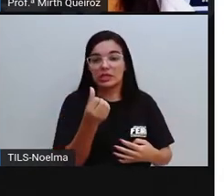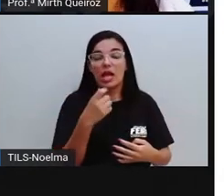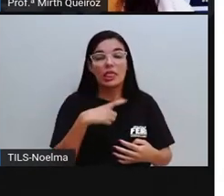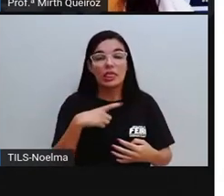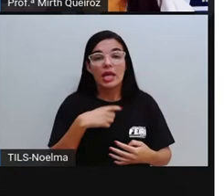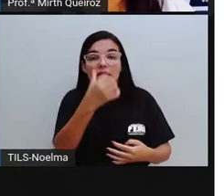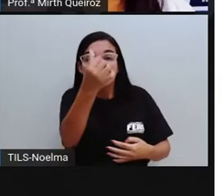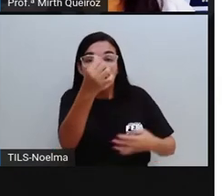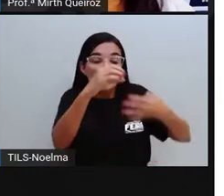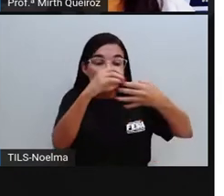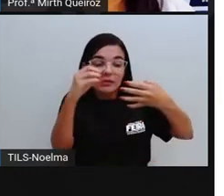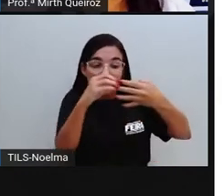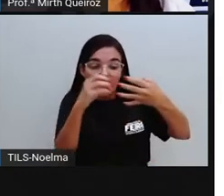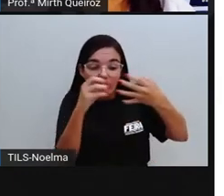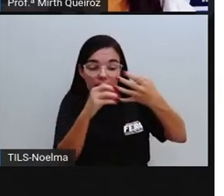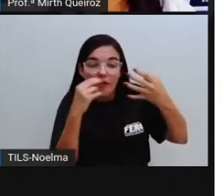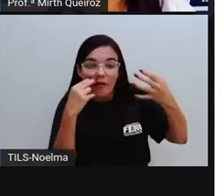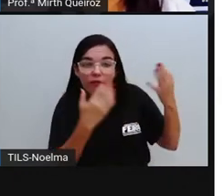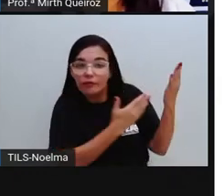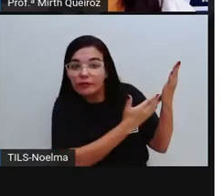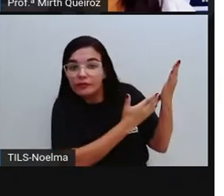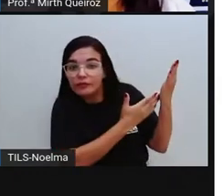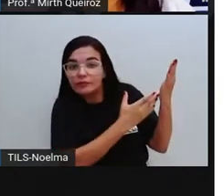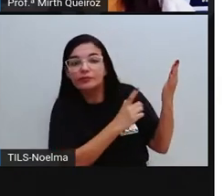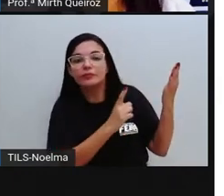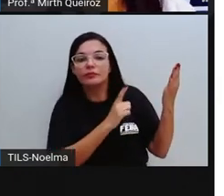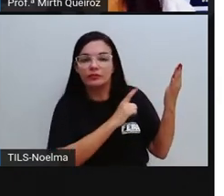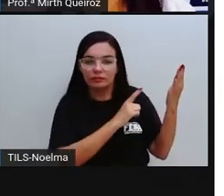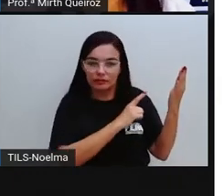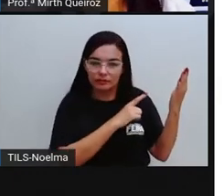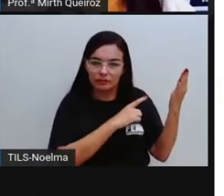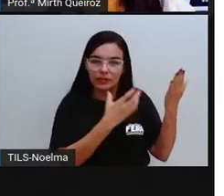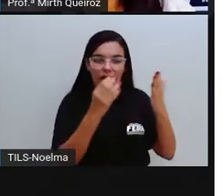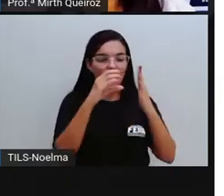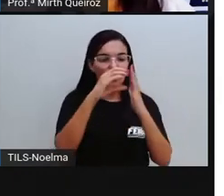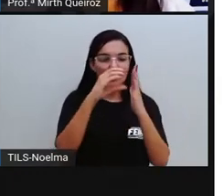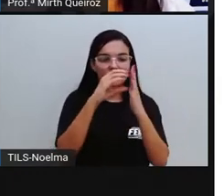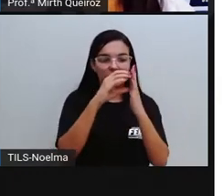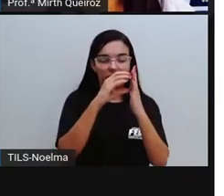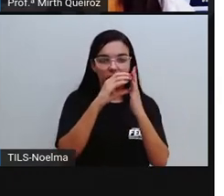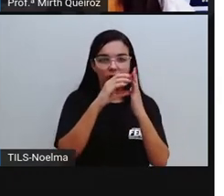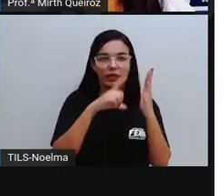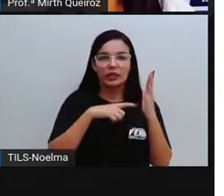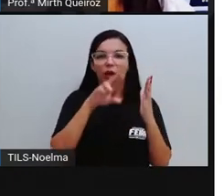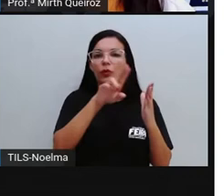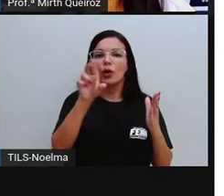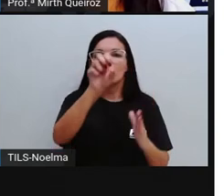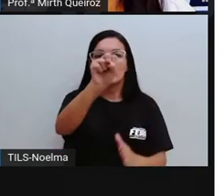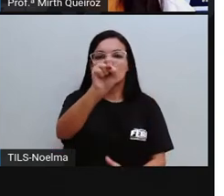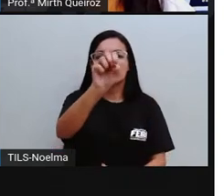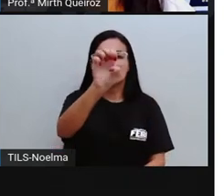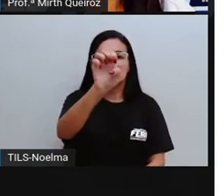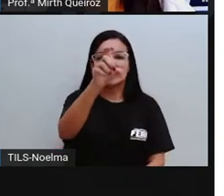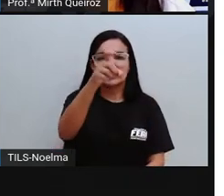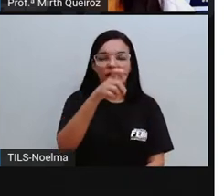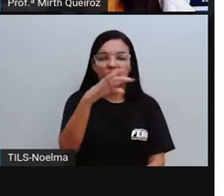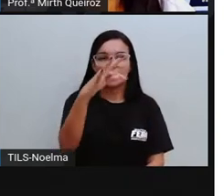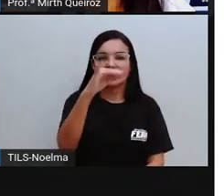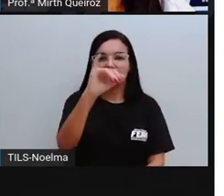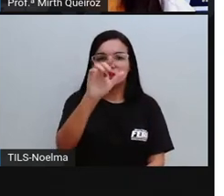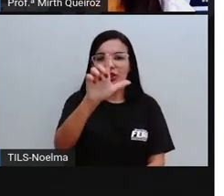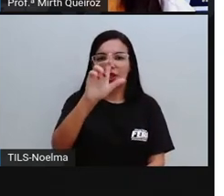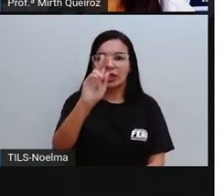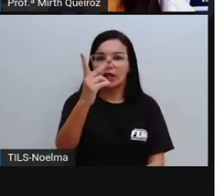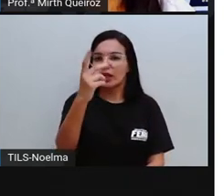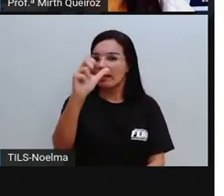1, 2, 3, 4, 5, 6. 6 linhas. Nós temos uma estrofe que é chamada de sextilha, né? Que é uma estrofe que apresenta 6 versos, certo?